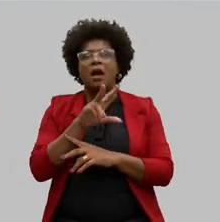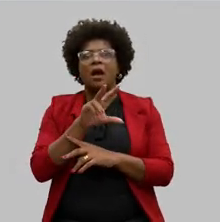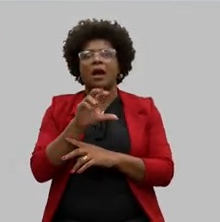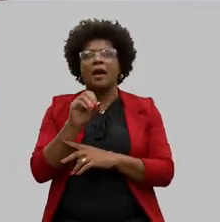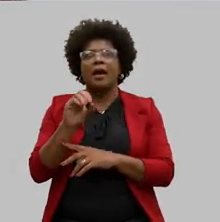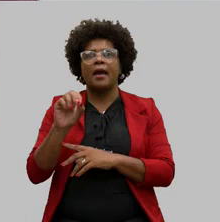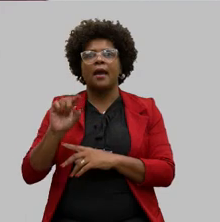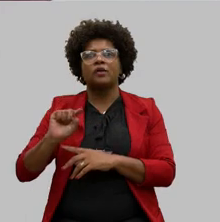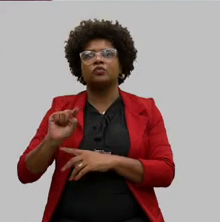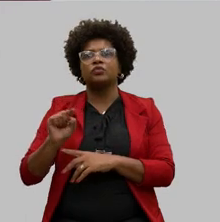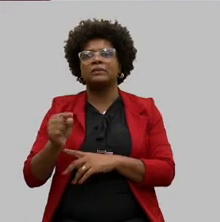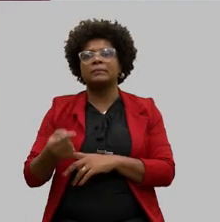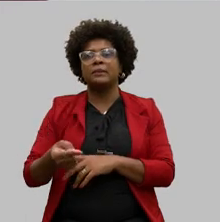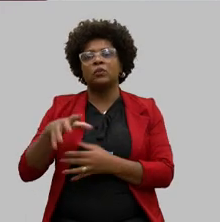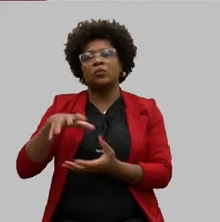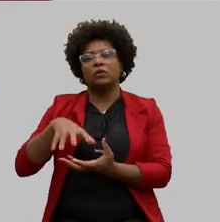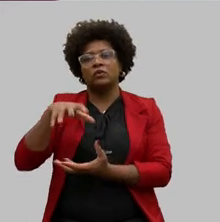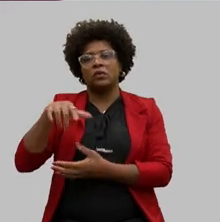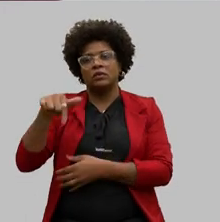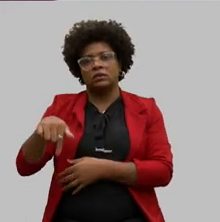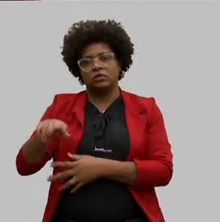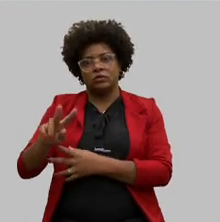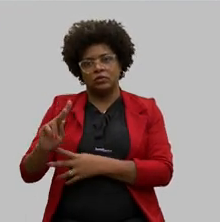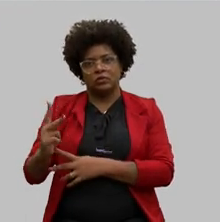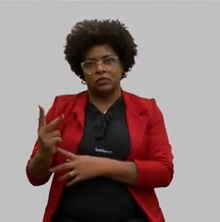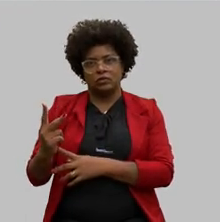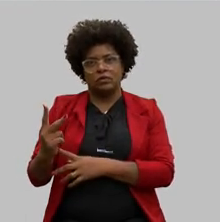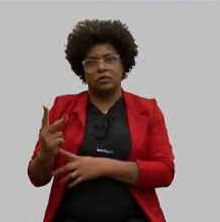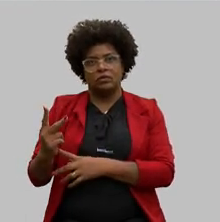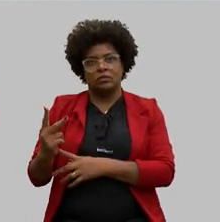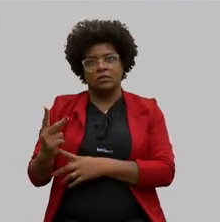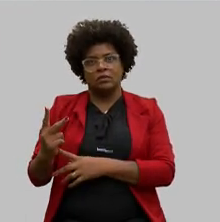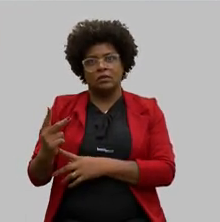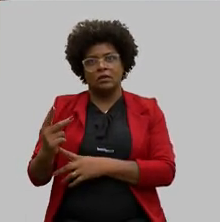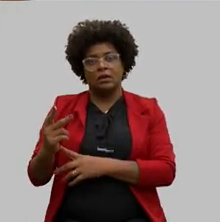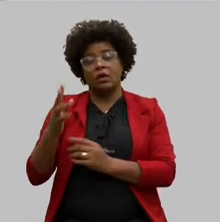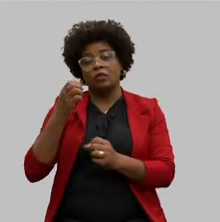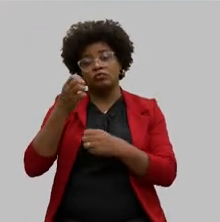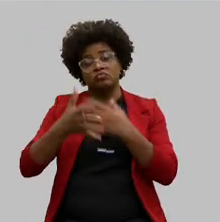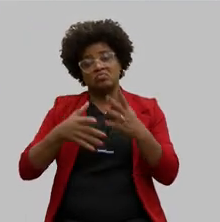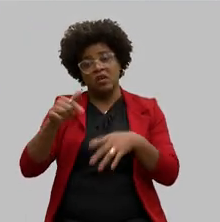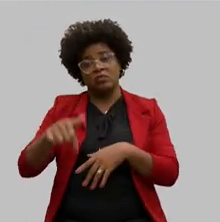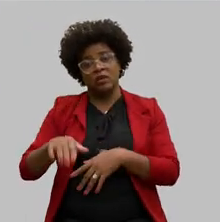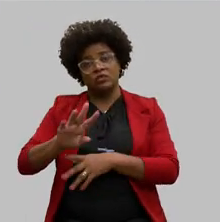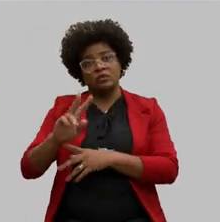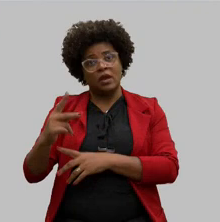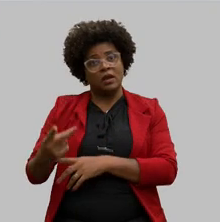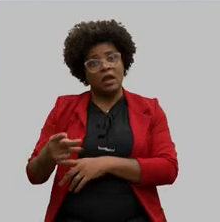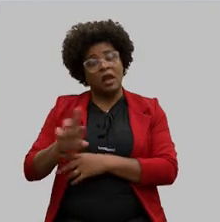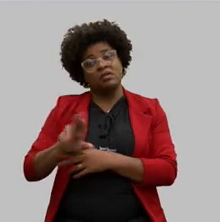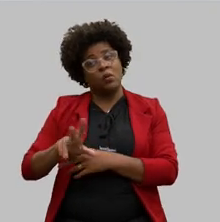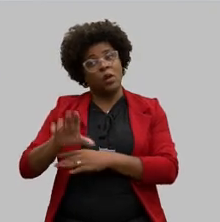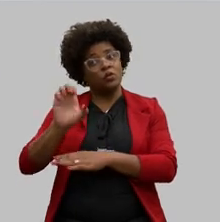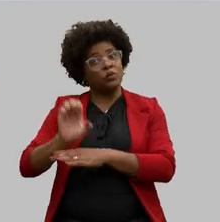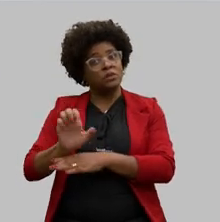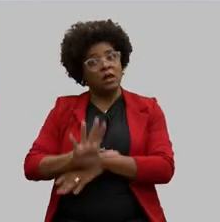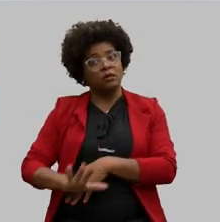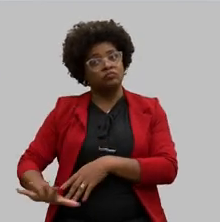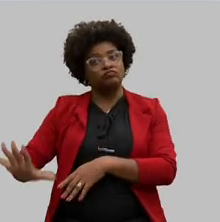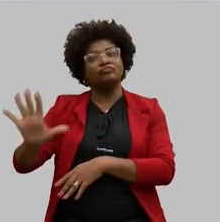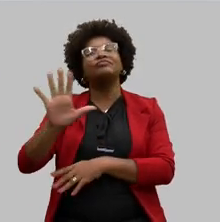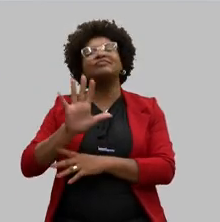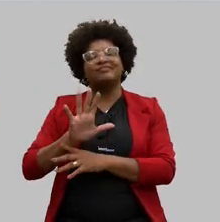idosos de Belo Horizonte eu tô falando de Belo Horizonte eu sei que é o estado inteiro